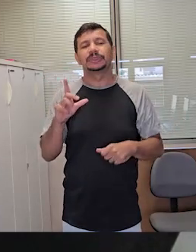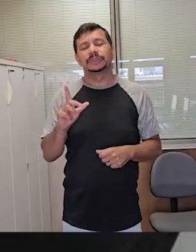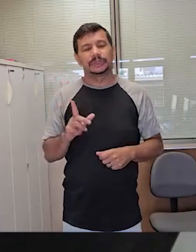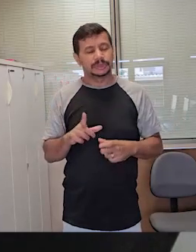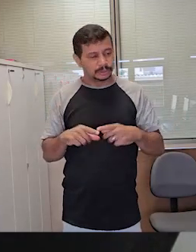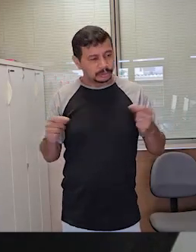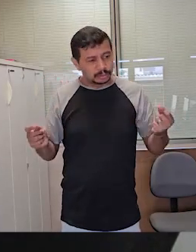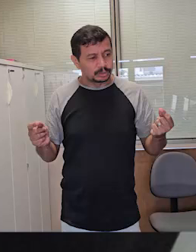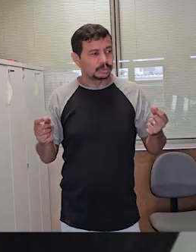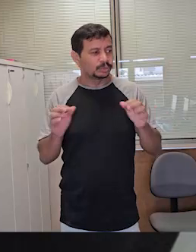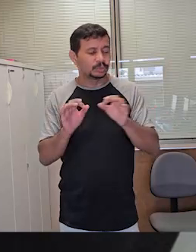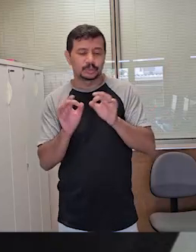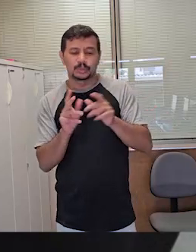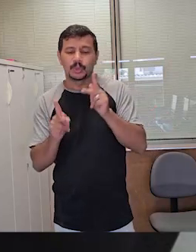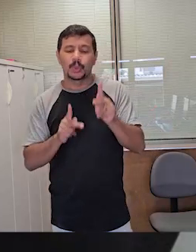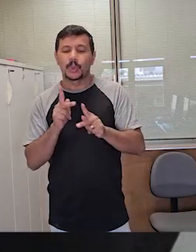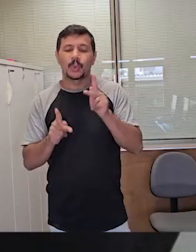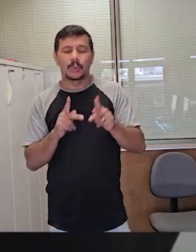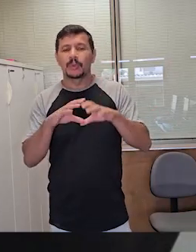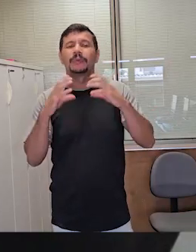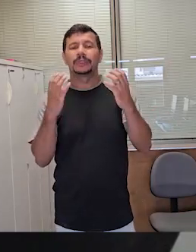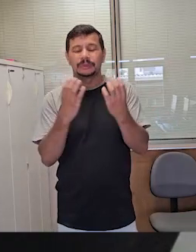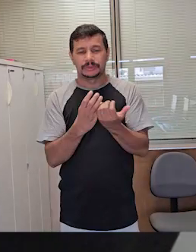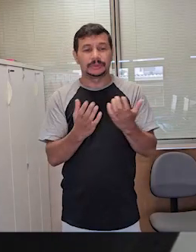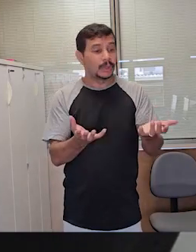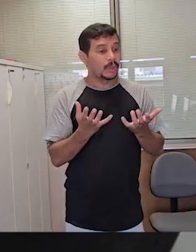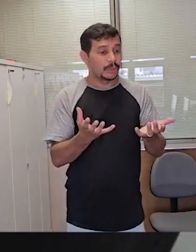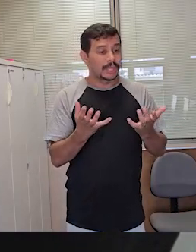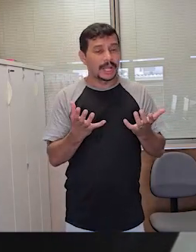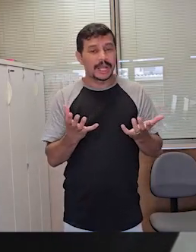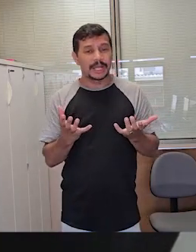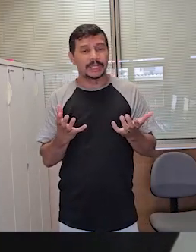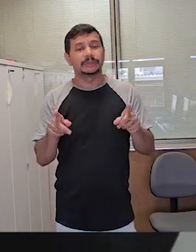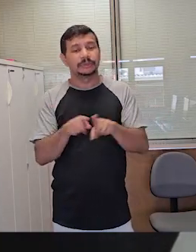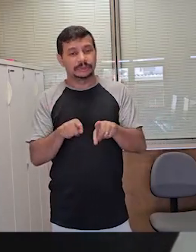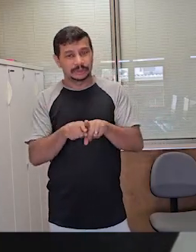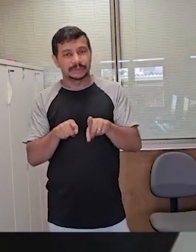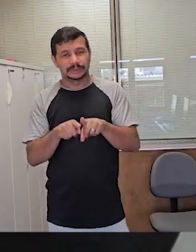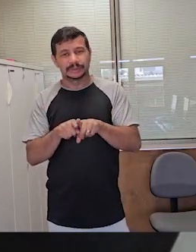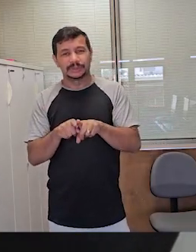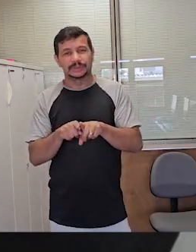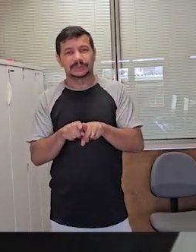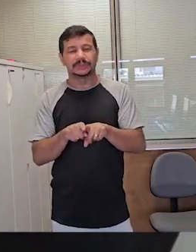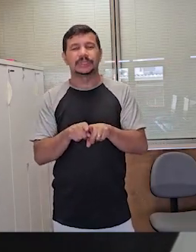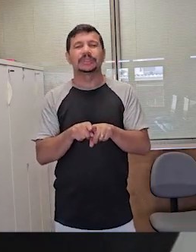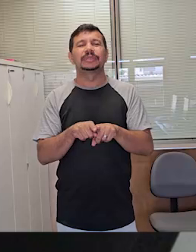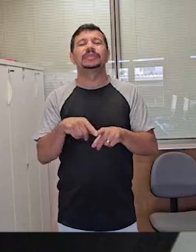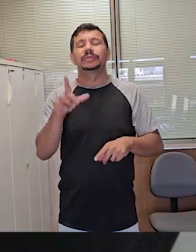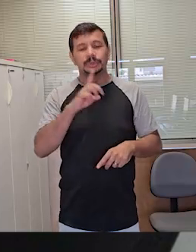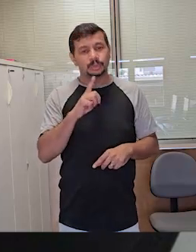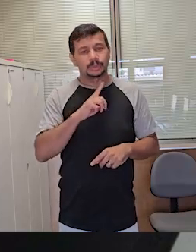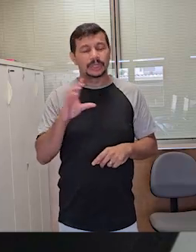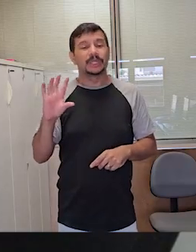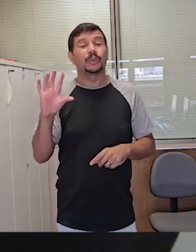sociedade nas conferências. Então, também eu quero aqui aproveitar esse momento, né, que dizer que a gente é na democracia que a